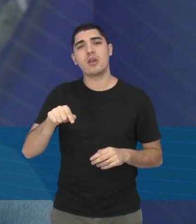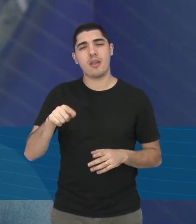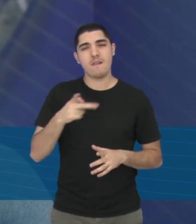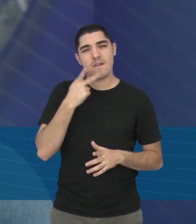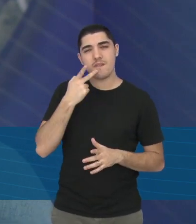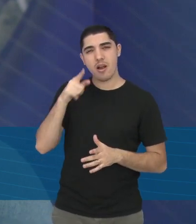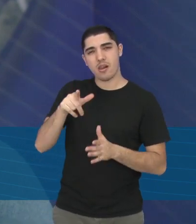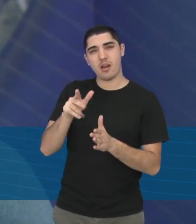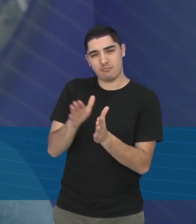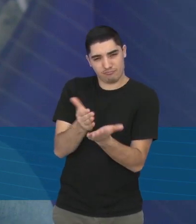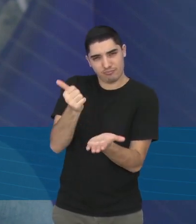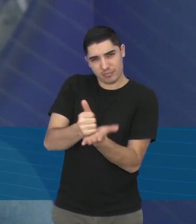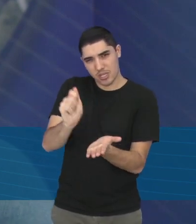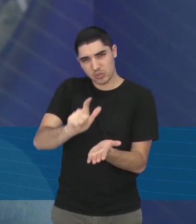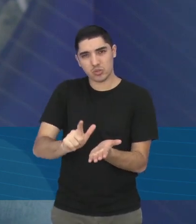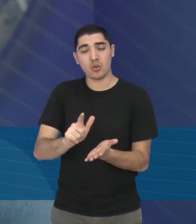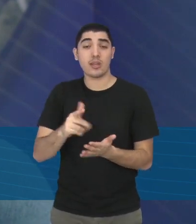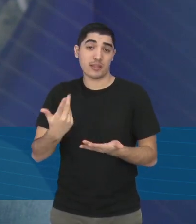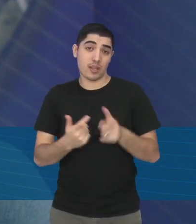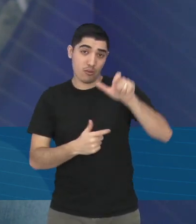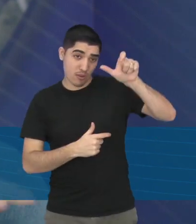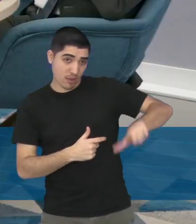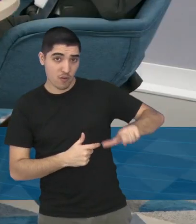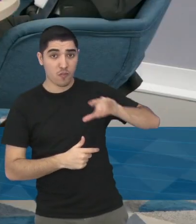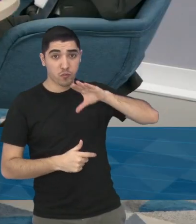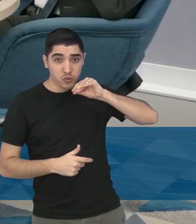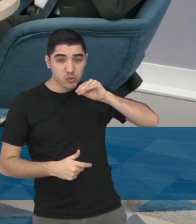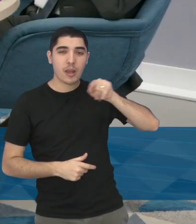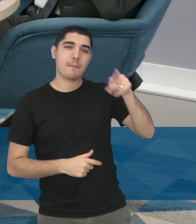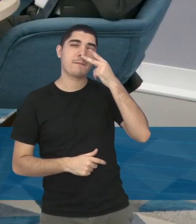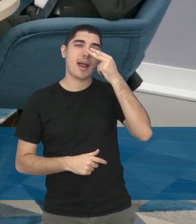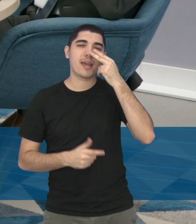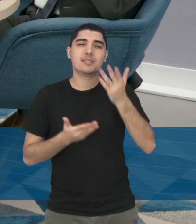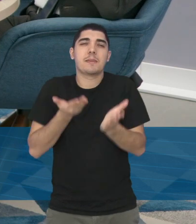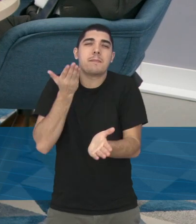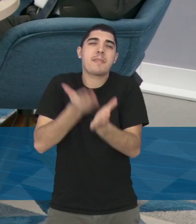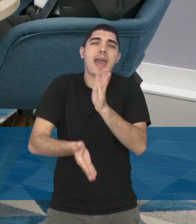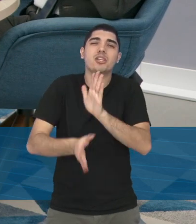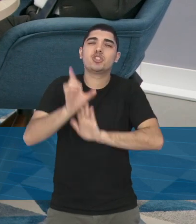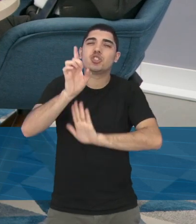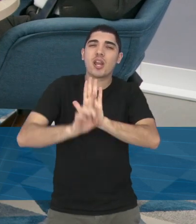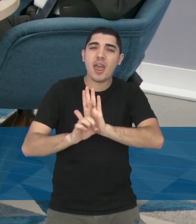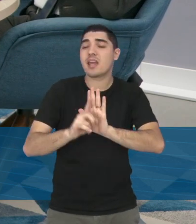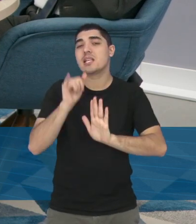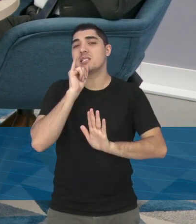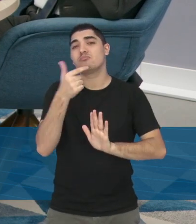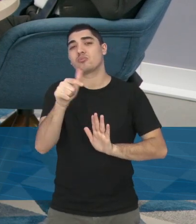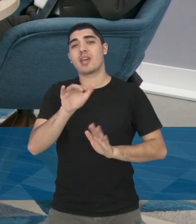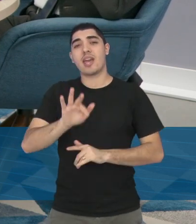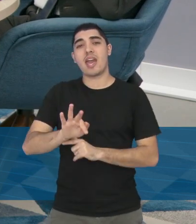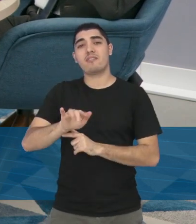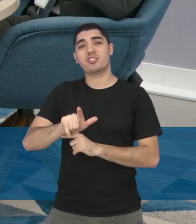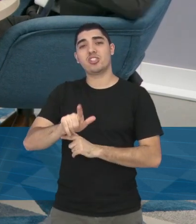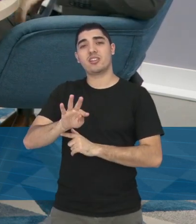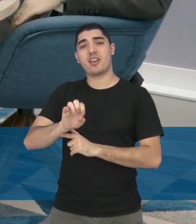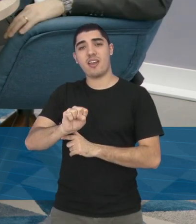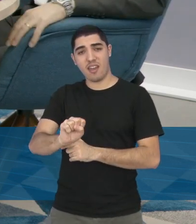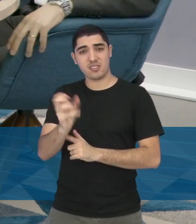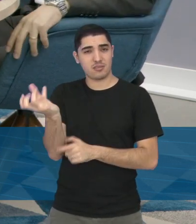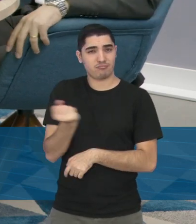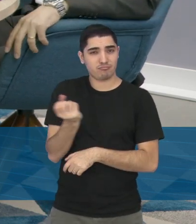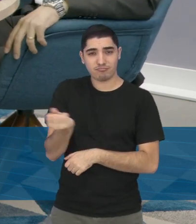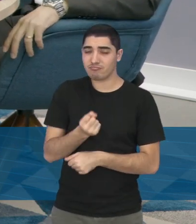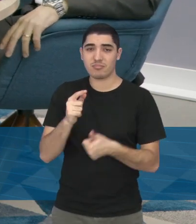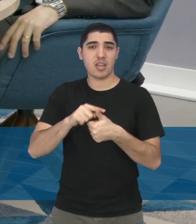da falta da CLT, o trabalhador perde muitos dos direitos, né? Não tem direito ao FGTS, ao saque do